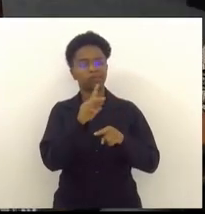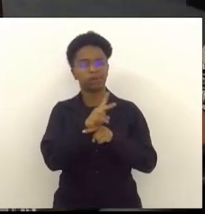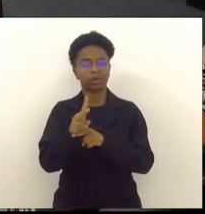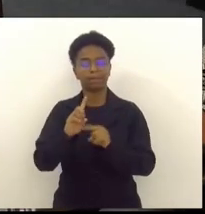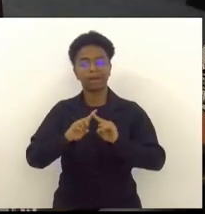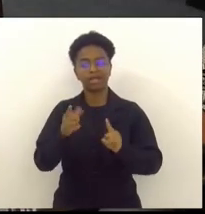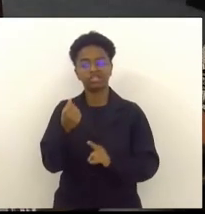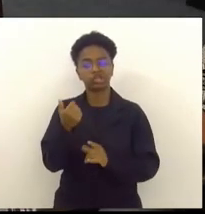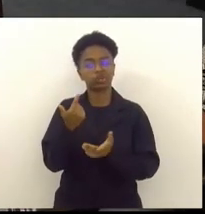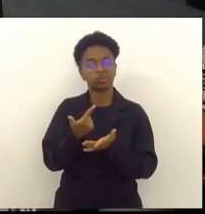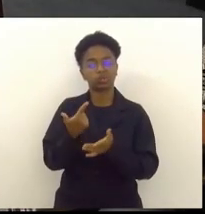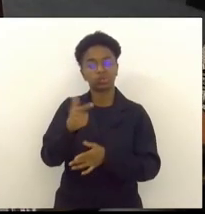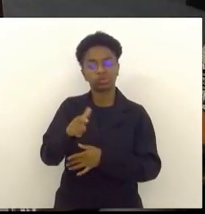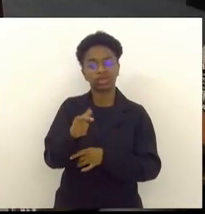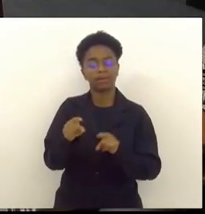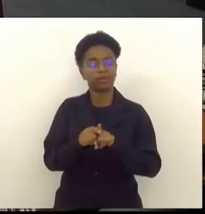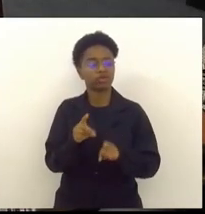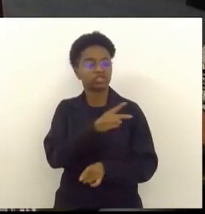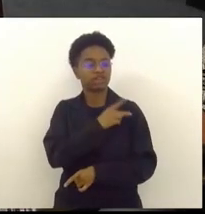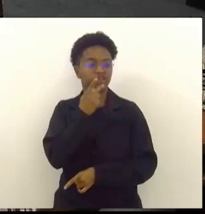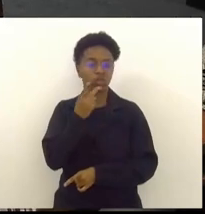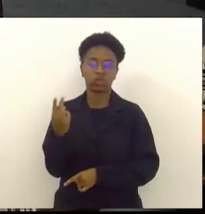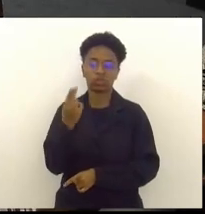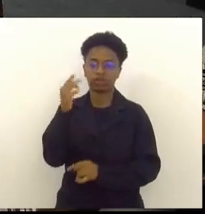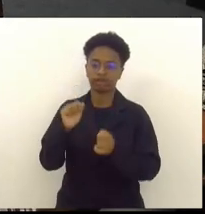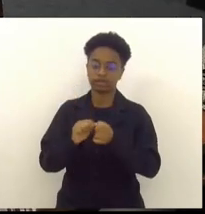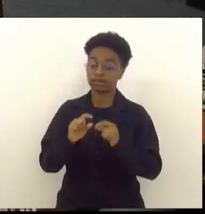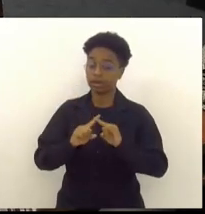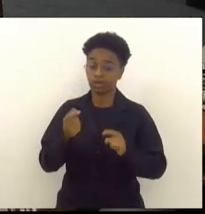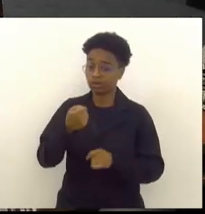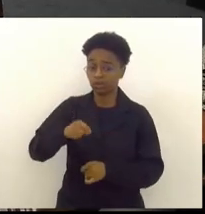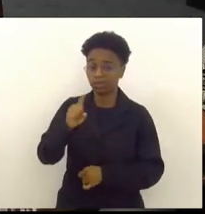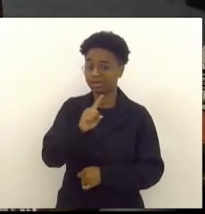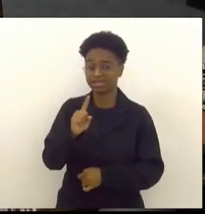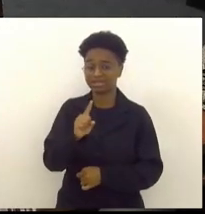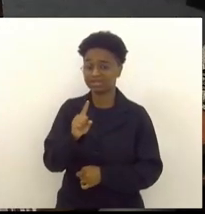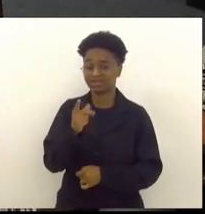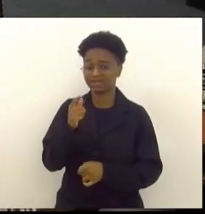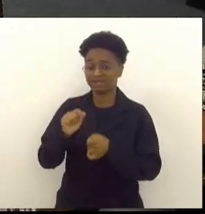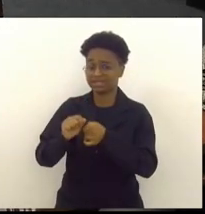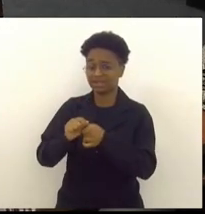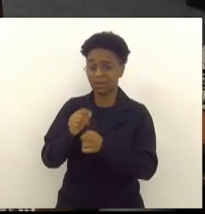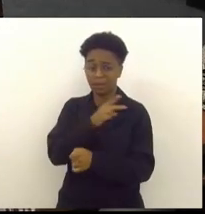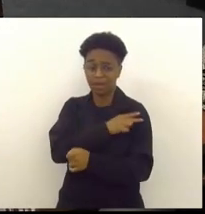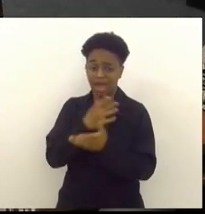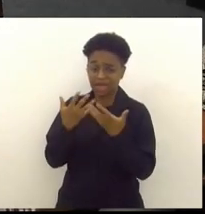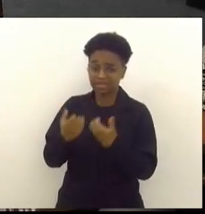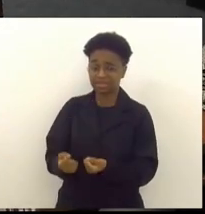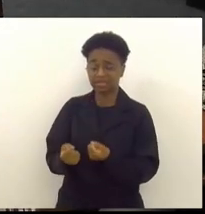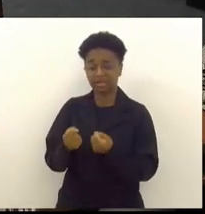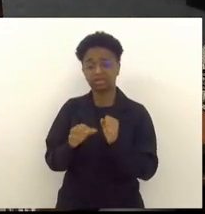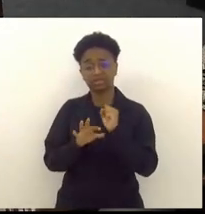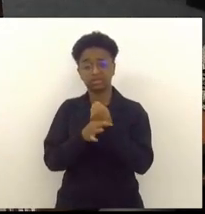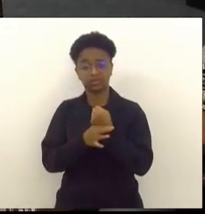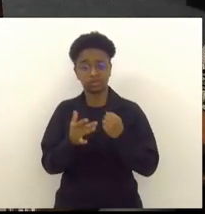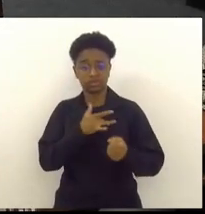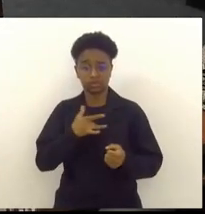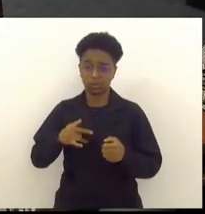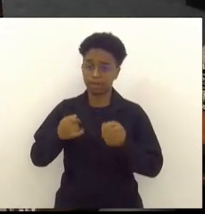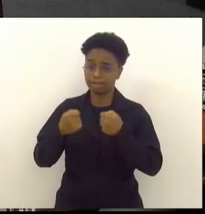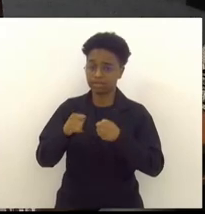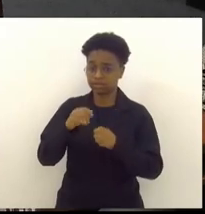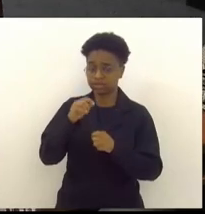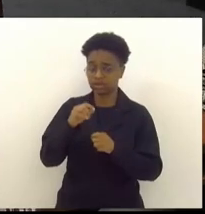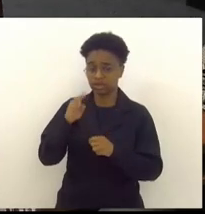dinheiro, o patrão disse que não dava para fazer. Não vamos mais precisar convencer o patrão de que é necessário e que segurança e saúde precisa estar em primeiro